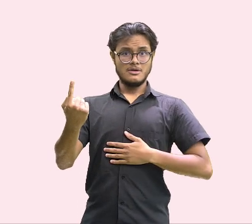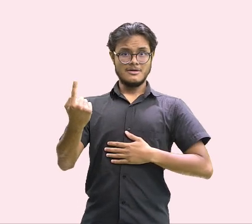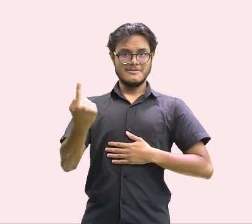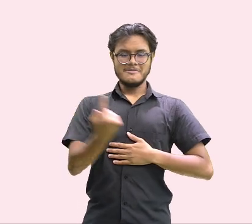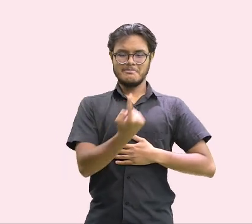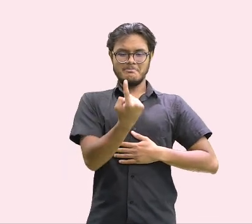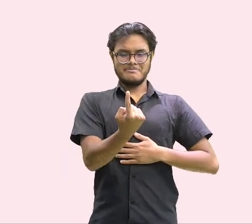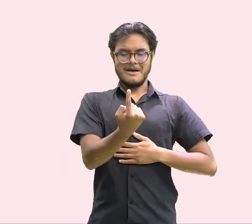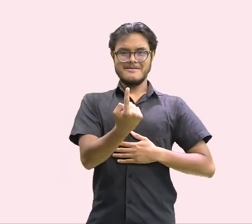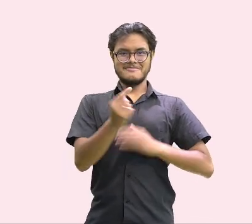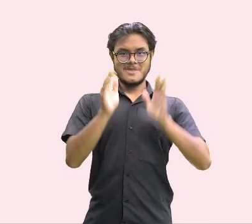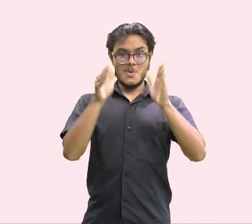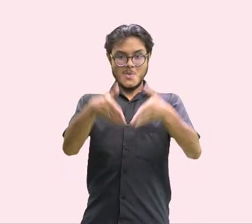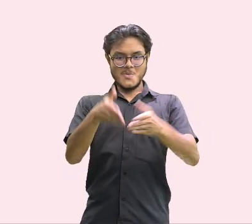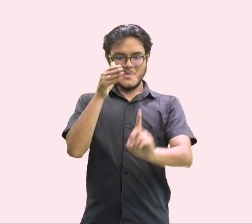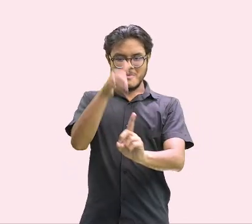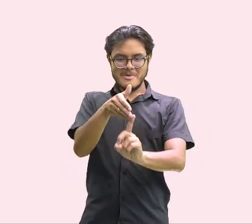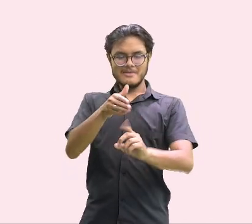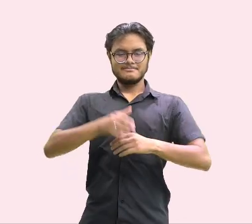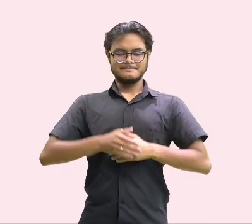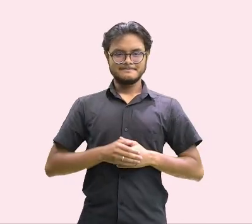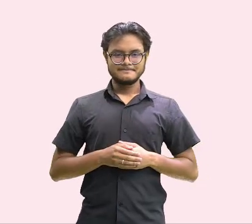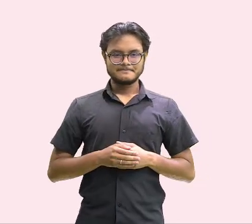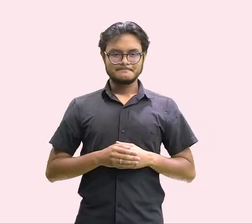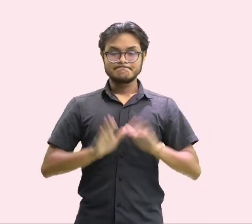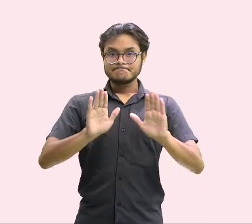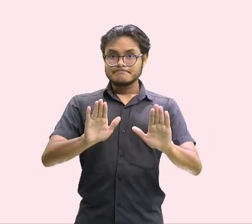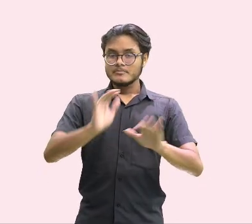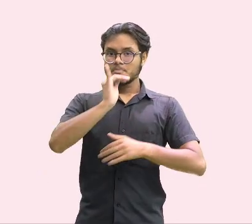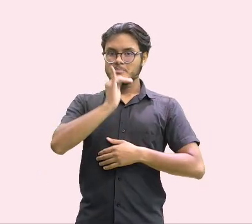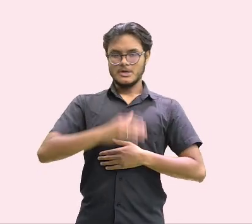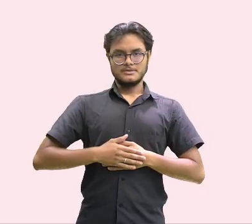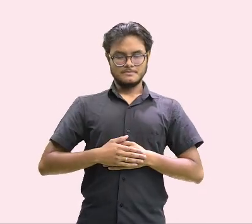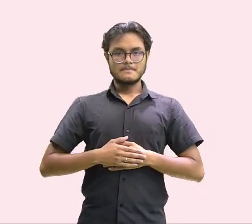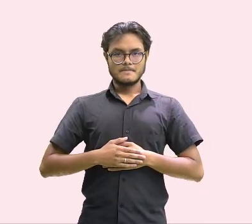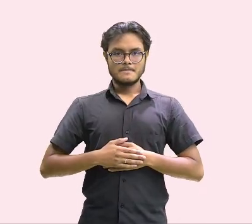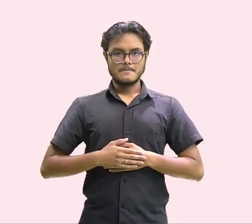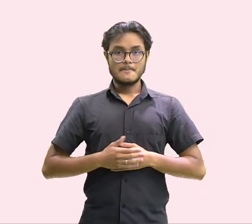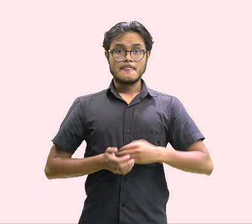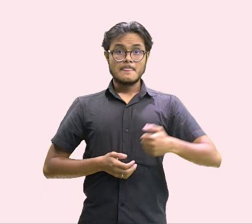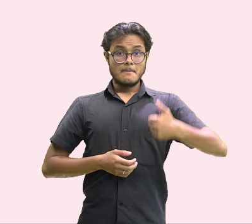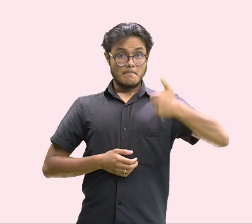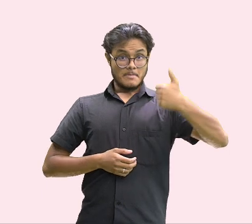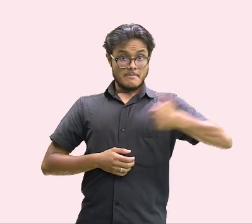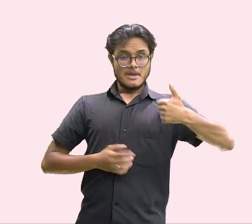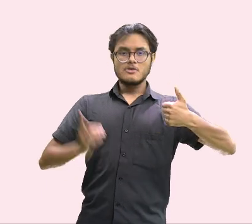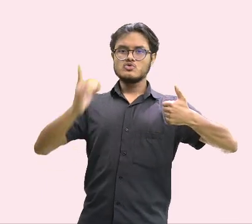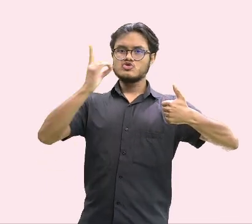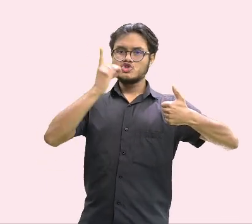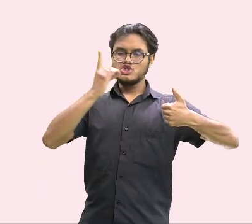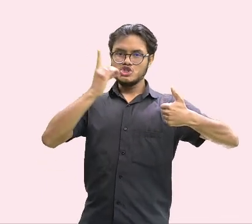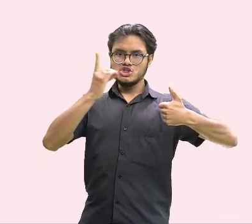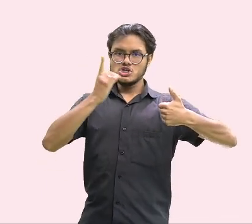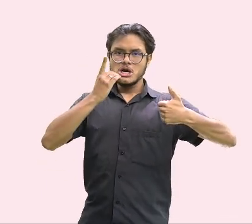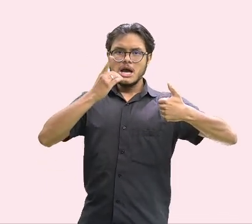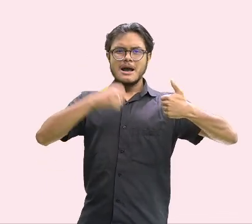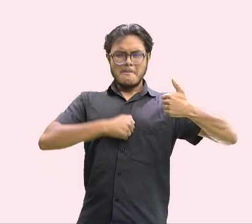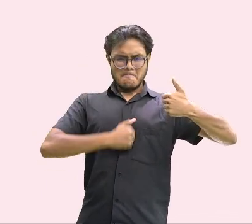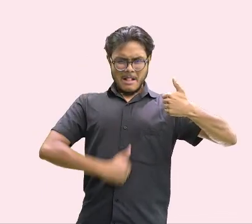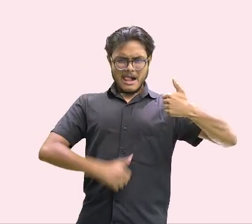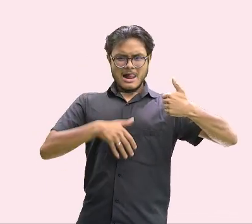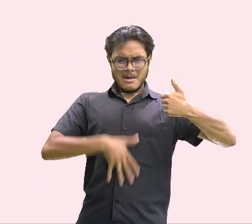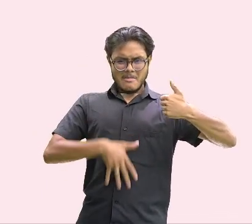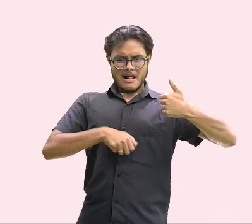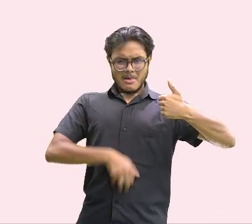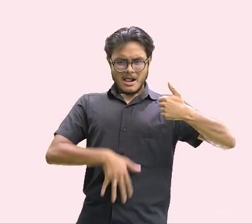do período, tá beleza? Então a gente vai fazer o seguinte, você conta do primeiro dia de menstruação, conta a partir do primeiro